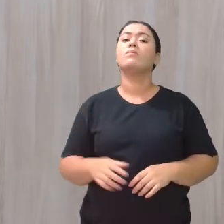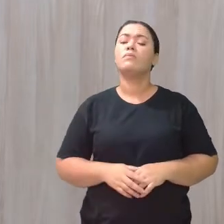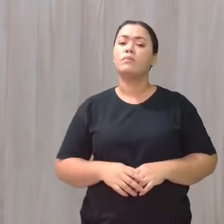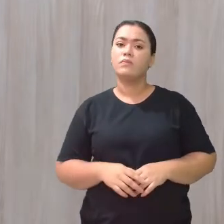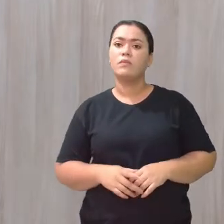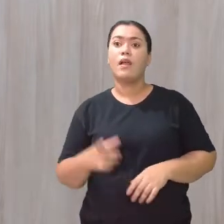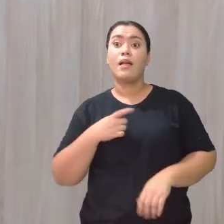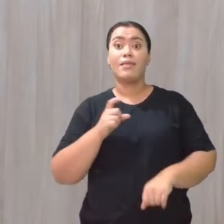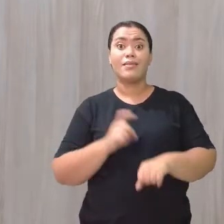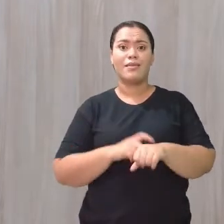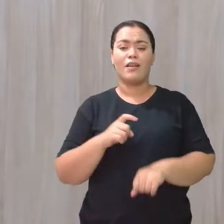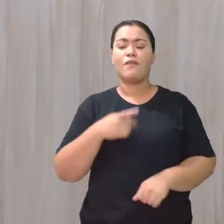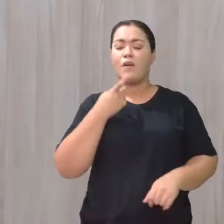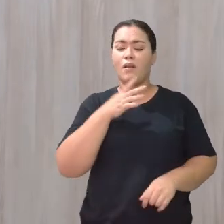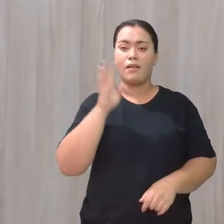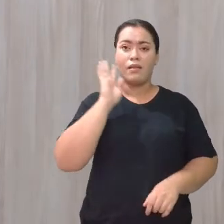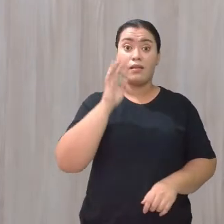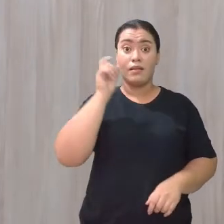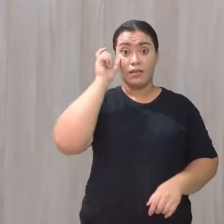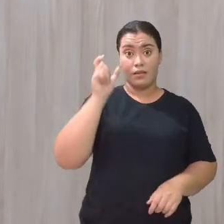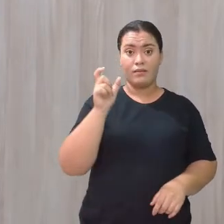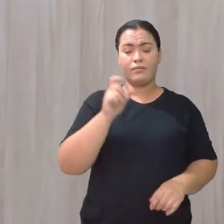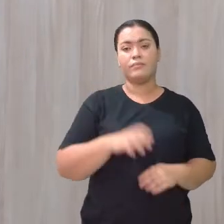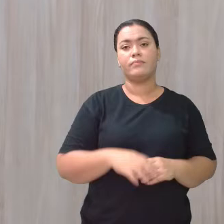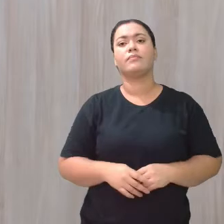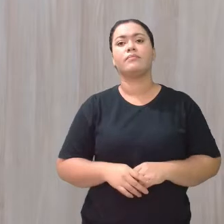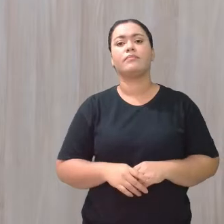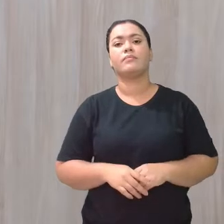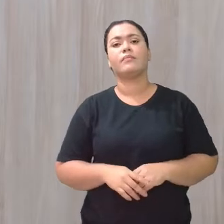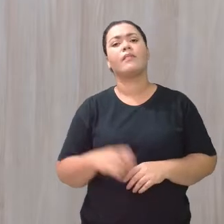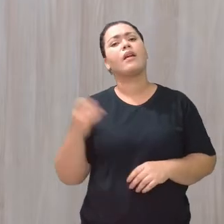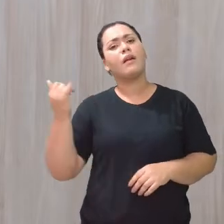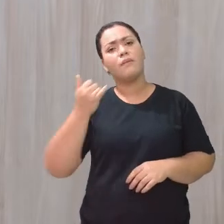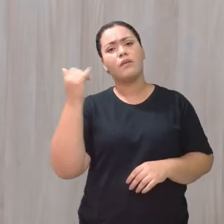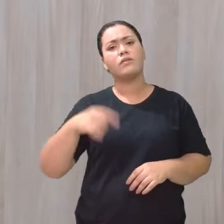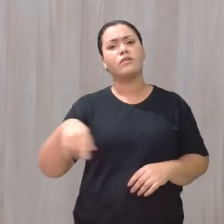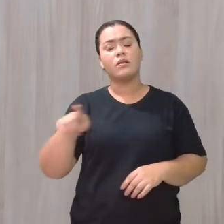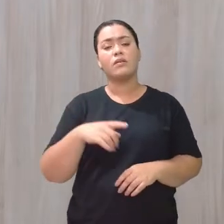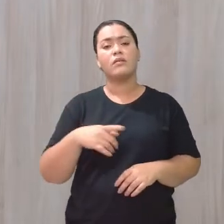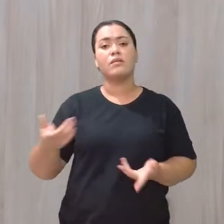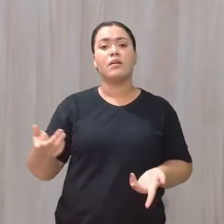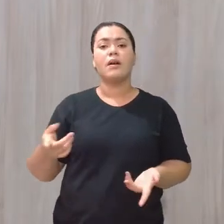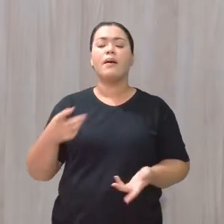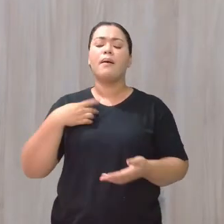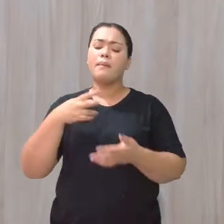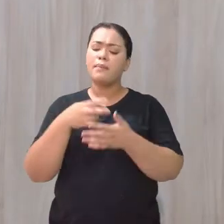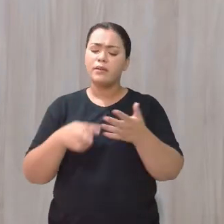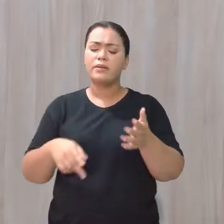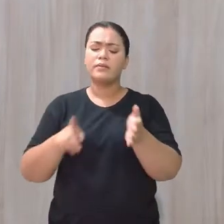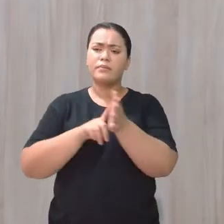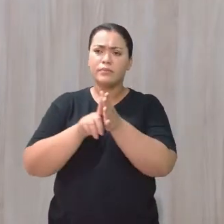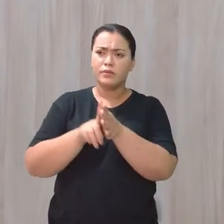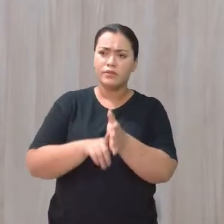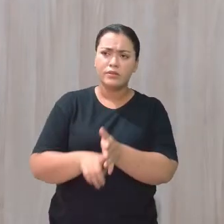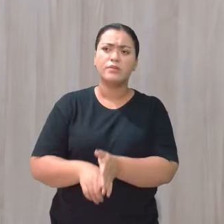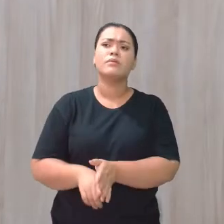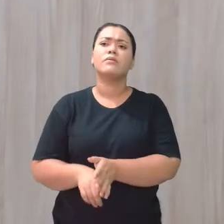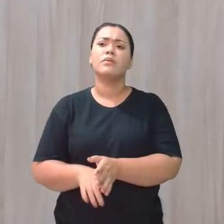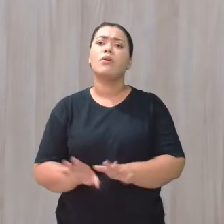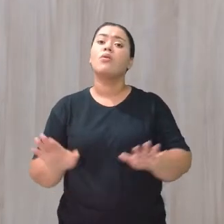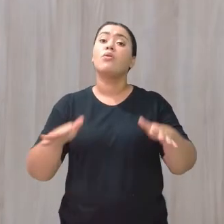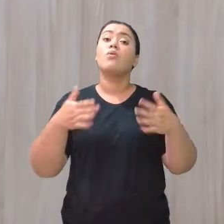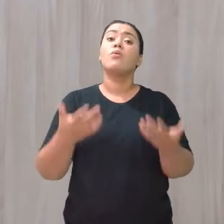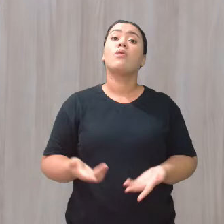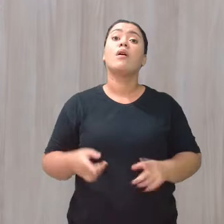hábil mesmo. Então, foi bem interessante. Então, é importante que a gente observe, que leia, pesquise na internet, que Lua